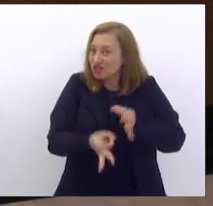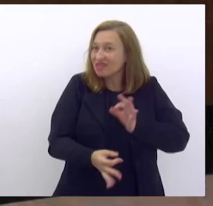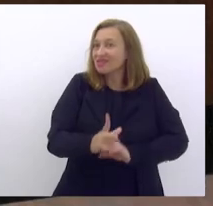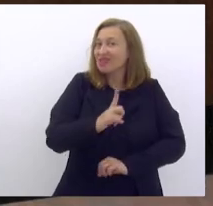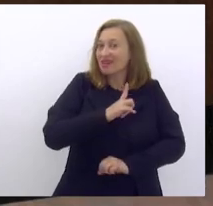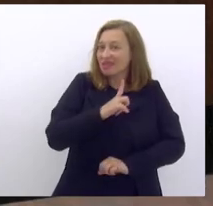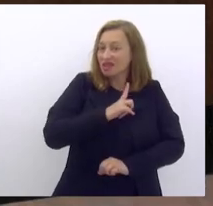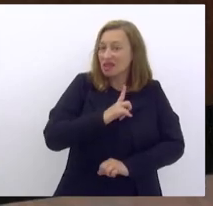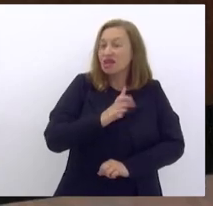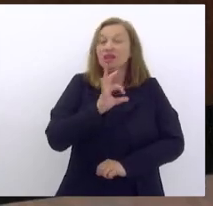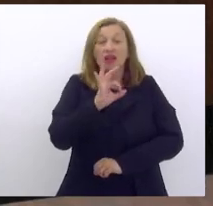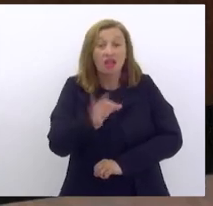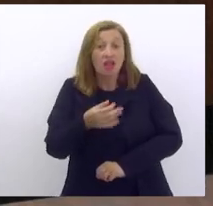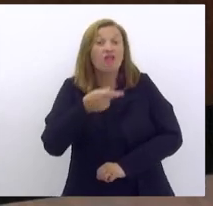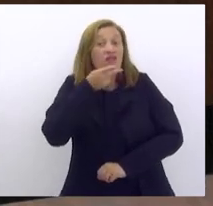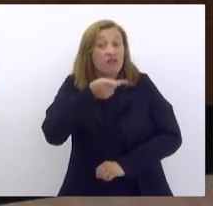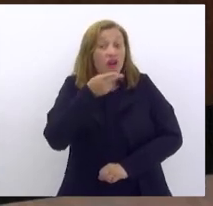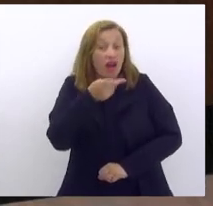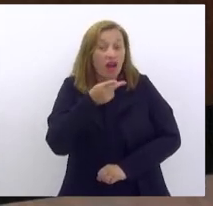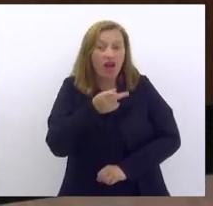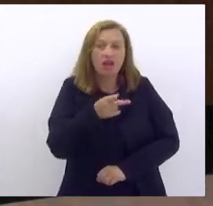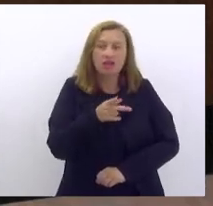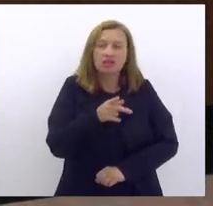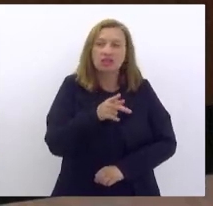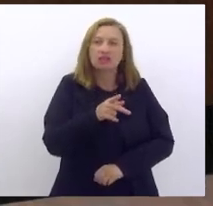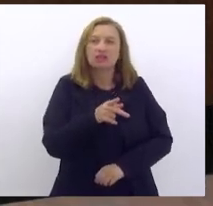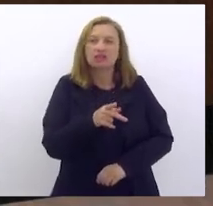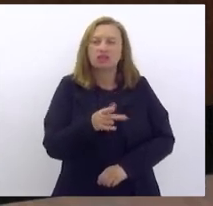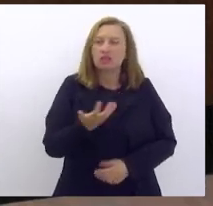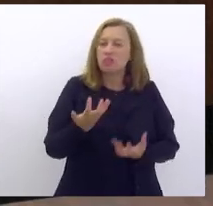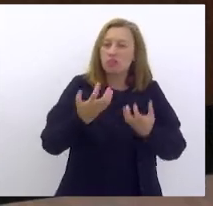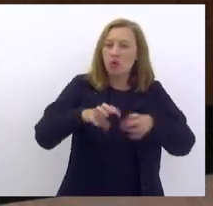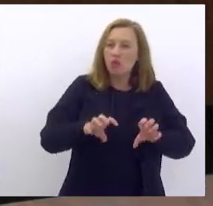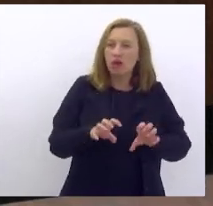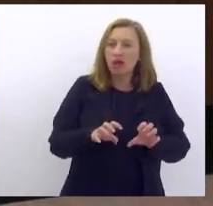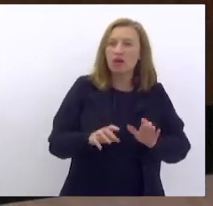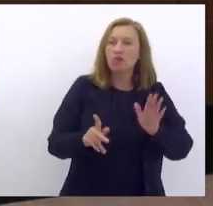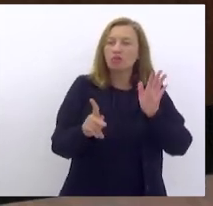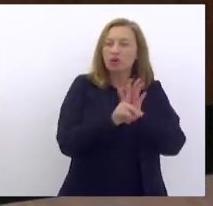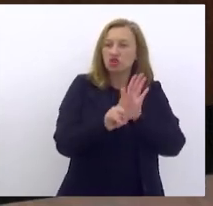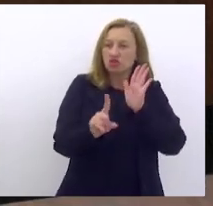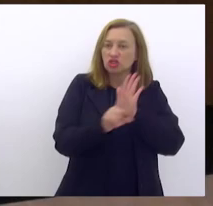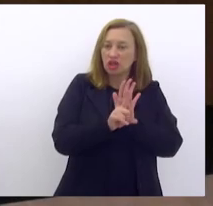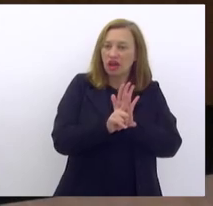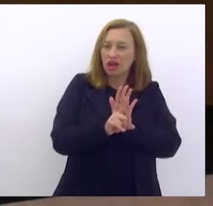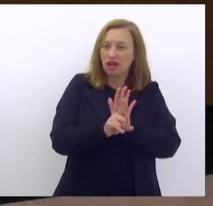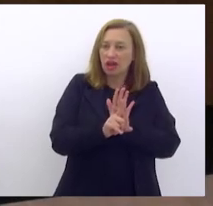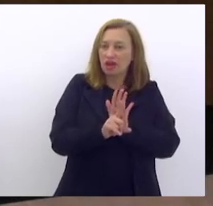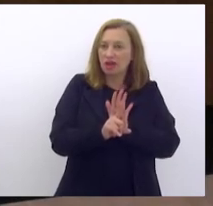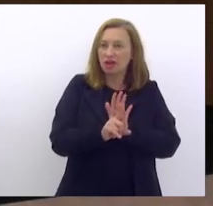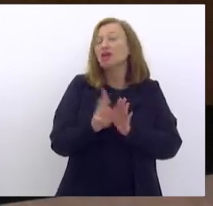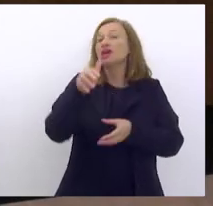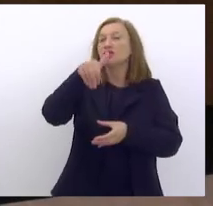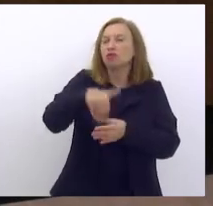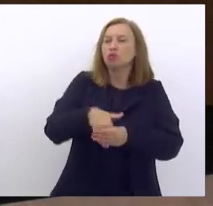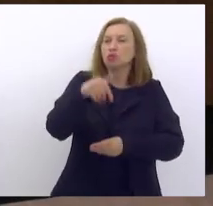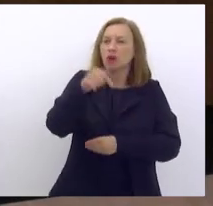está correto dizer que a gente não quer, com esse projeto de lei que a gente votou